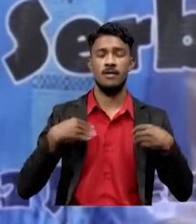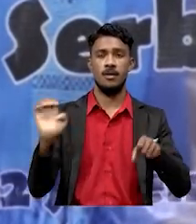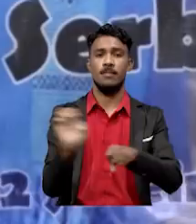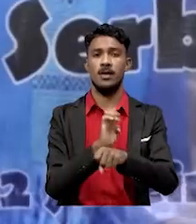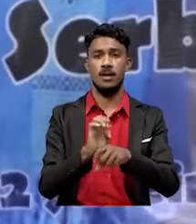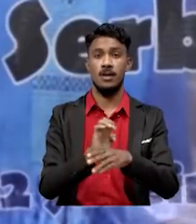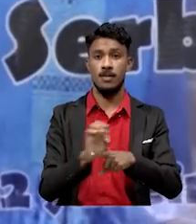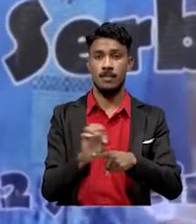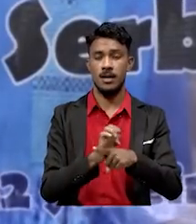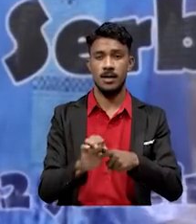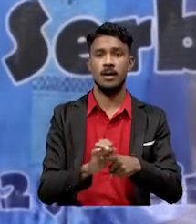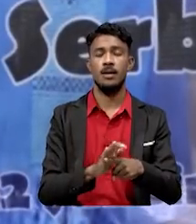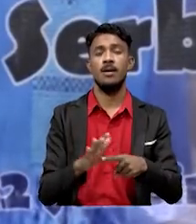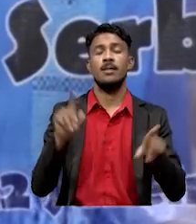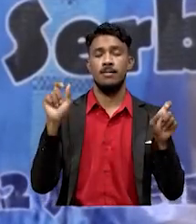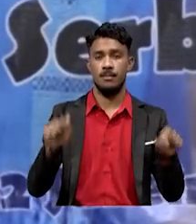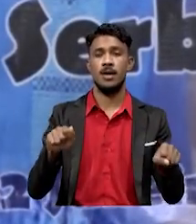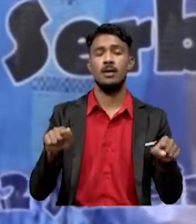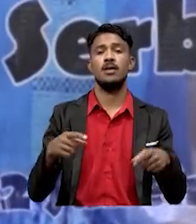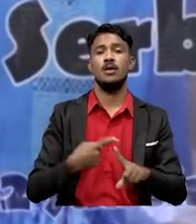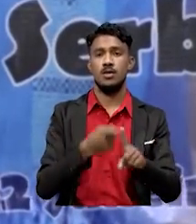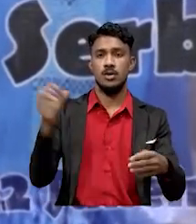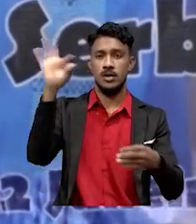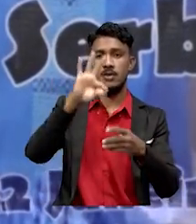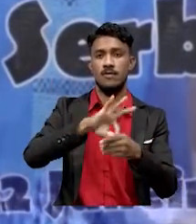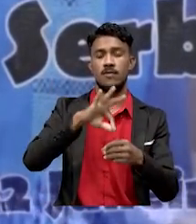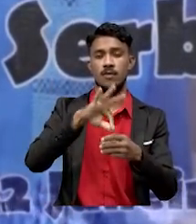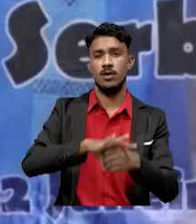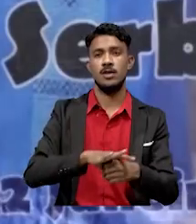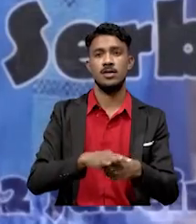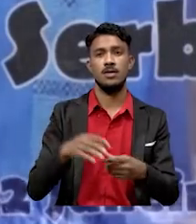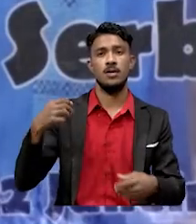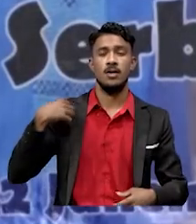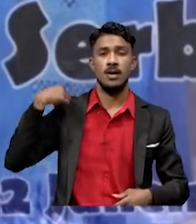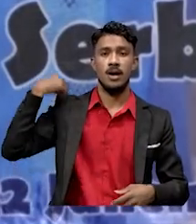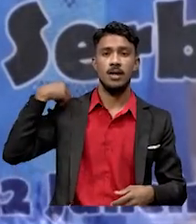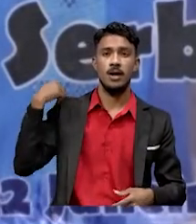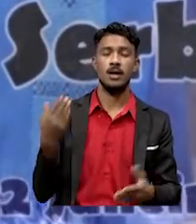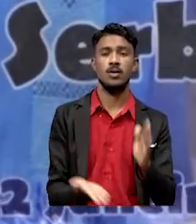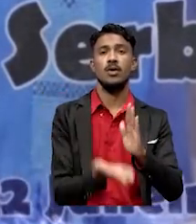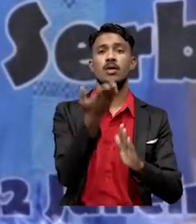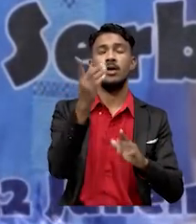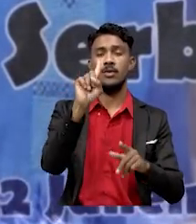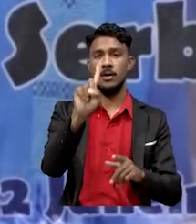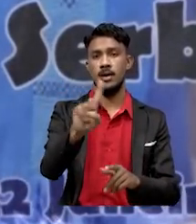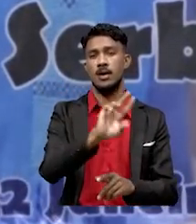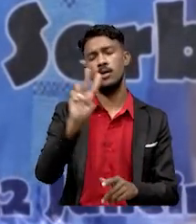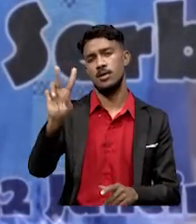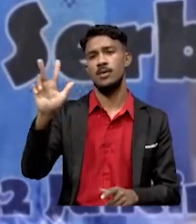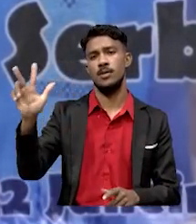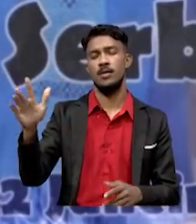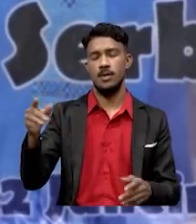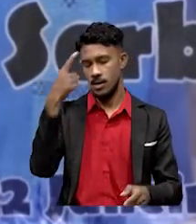consensus, bele liusi votação, se candidato liu ida. Rua Gatono,